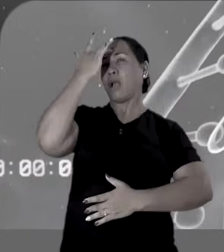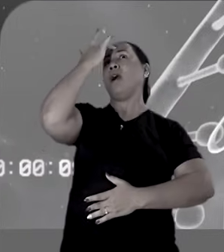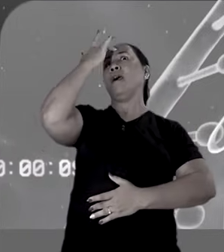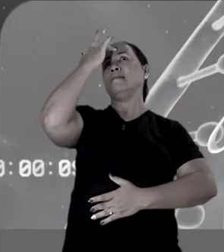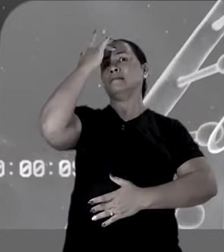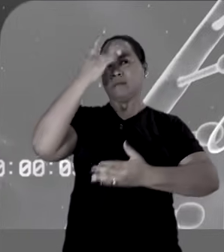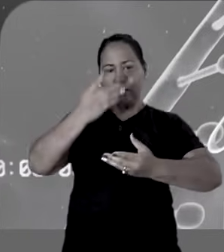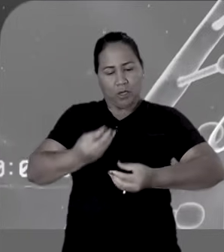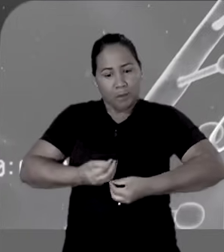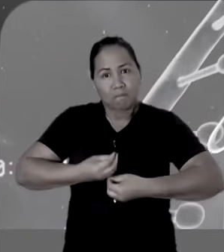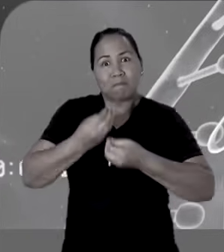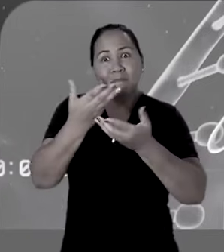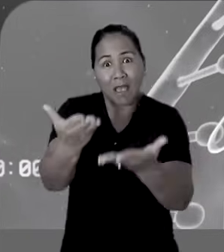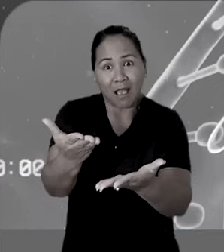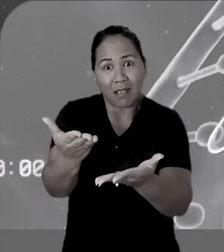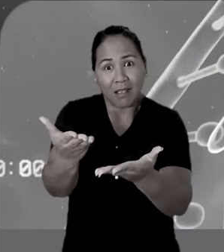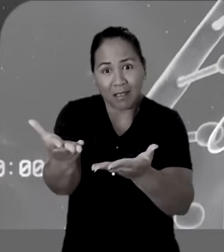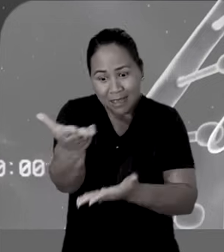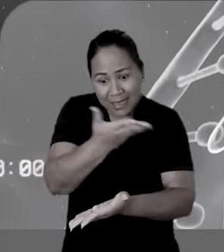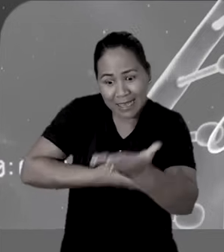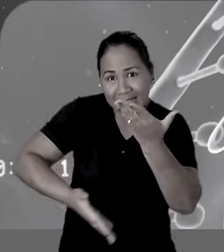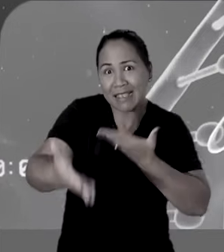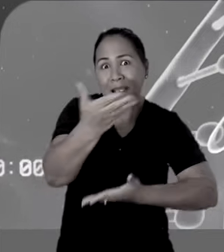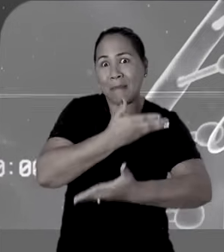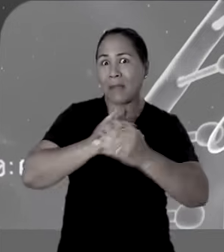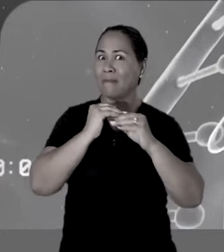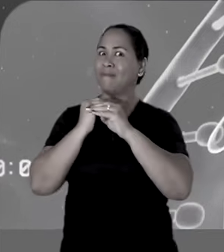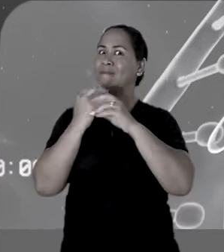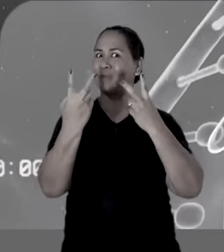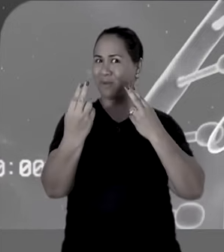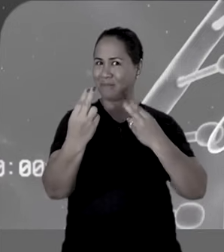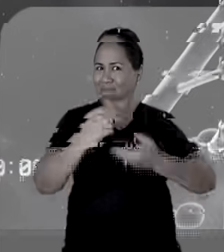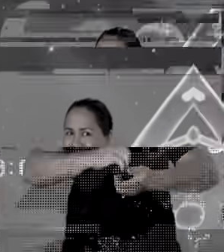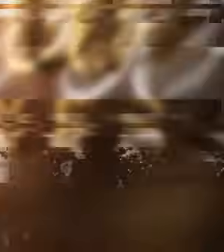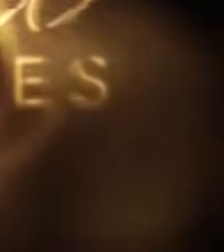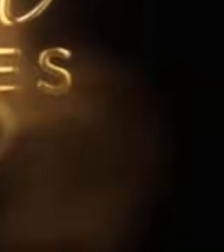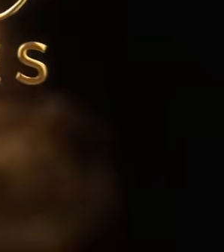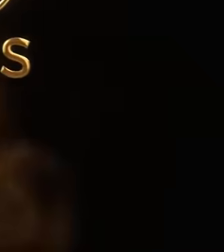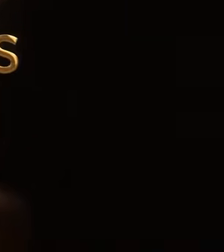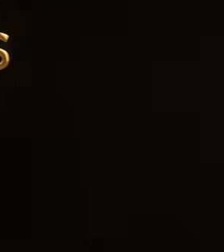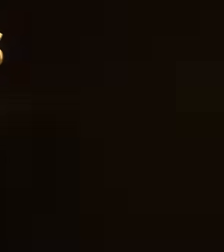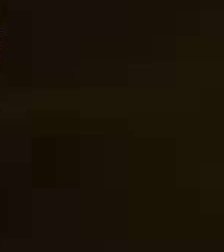naquele ponto, onde dar e receber tem a mesma medida.